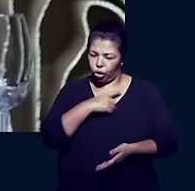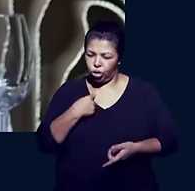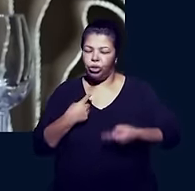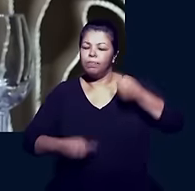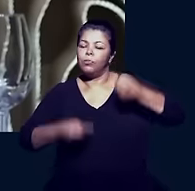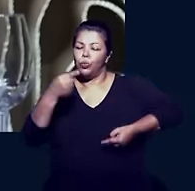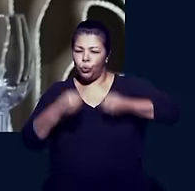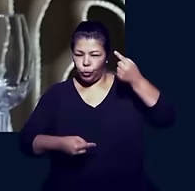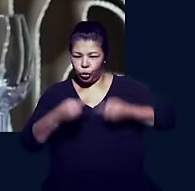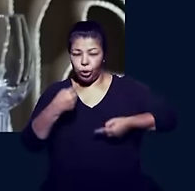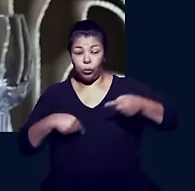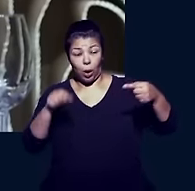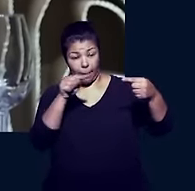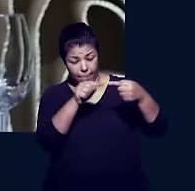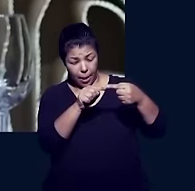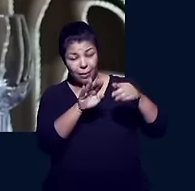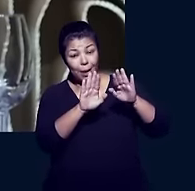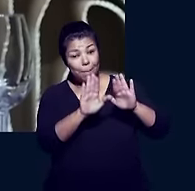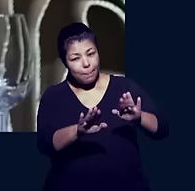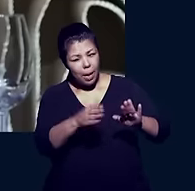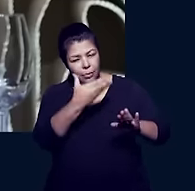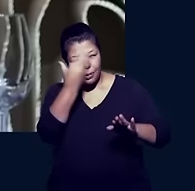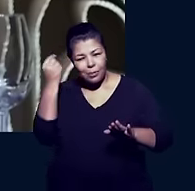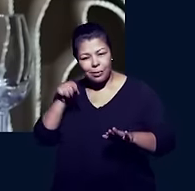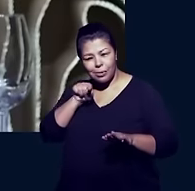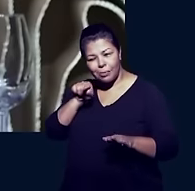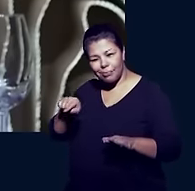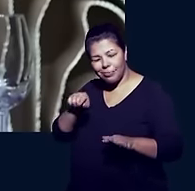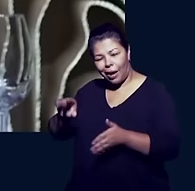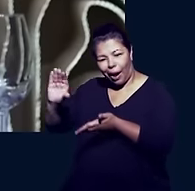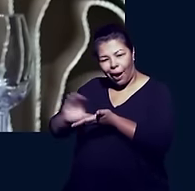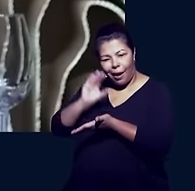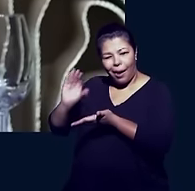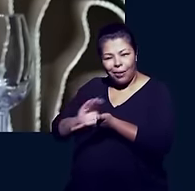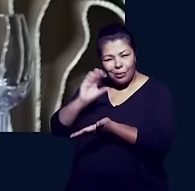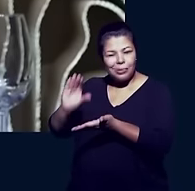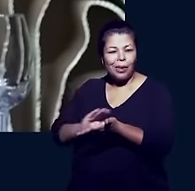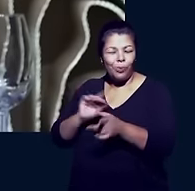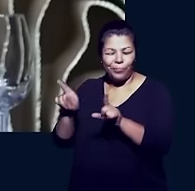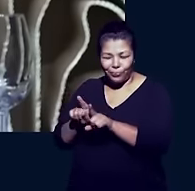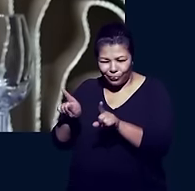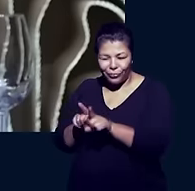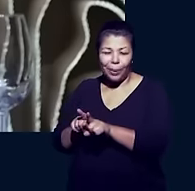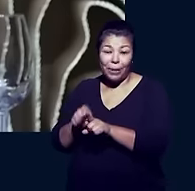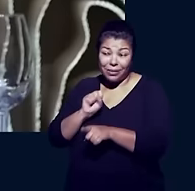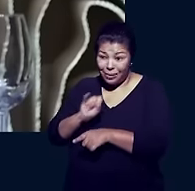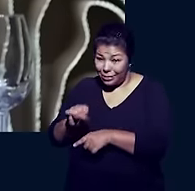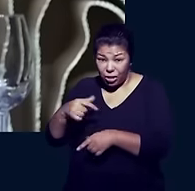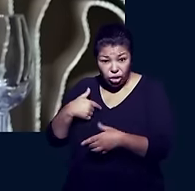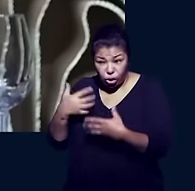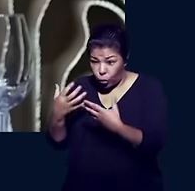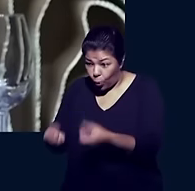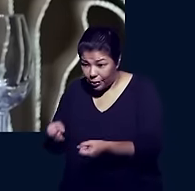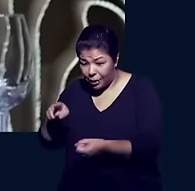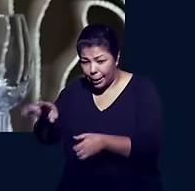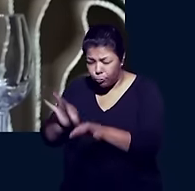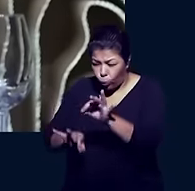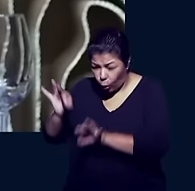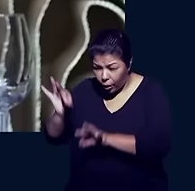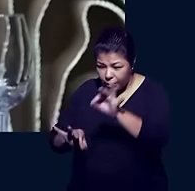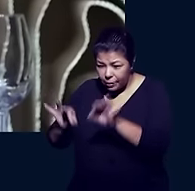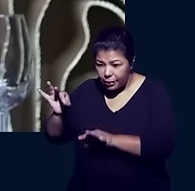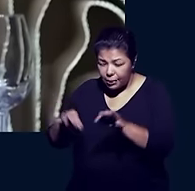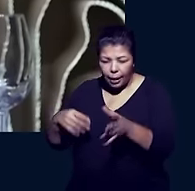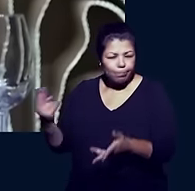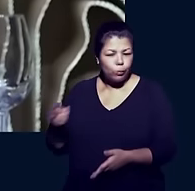sim como eu disse é importante mas sem essa arrecadação eh tudo que a gente se propôs não vai dar certo então acho que é é muito importante